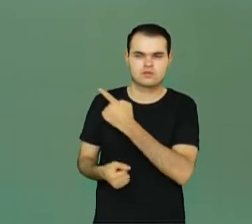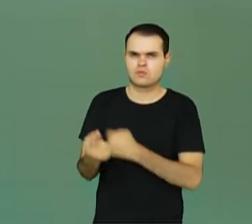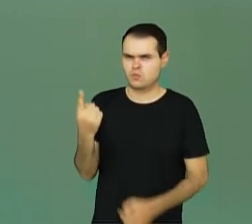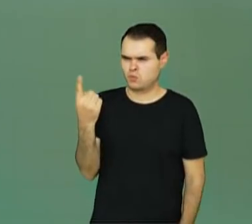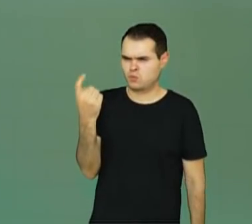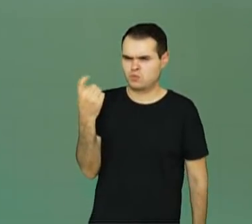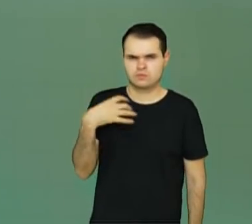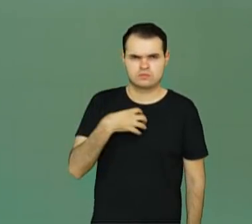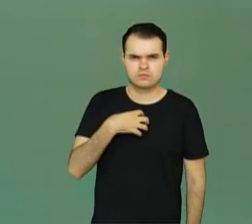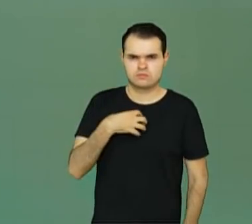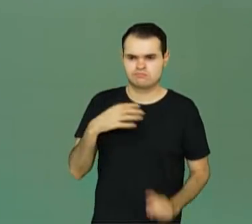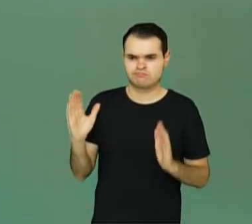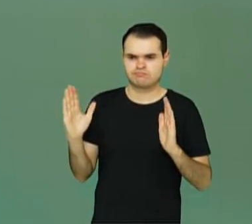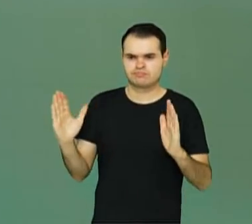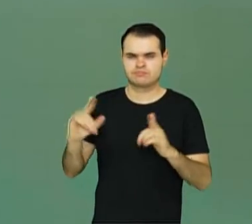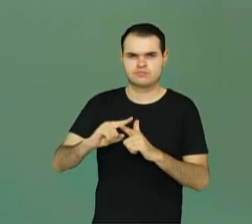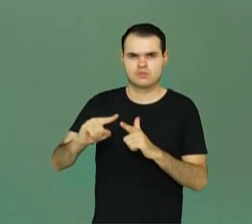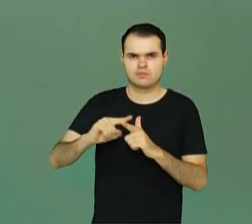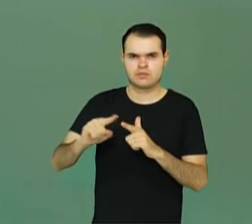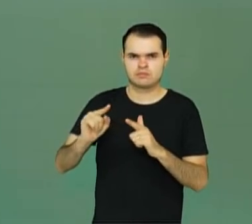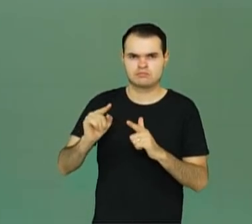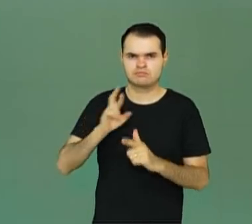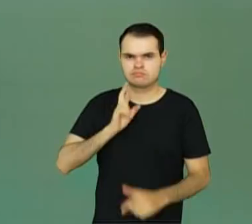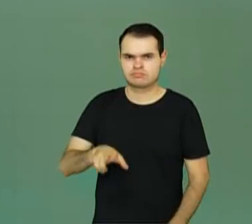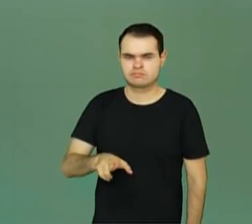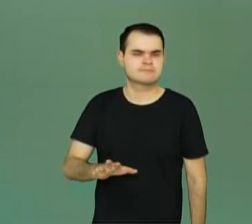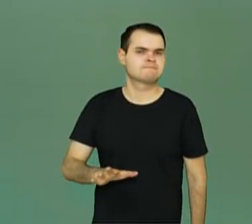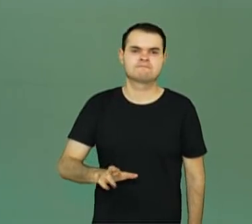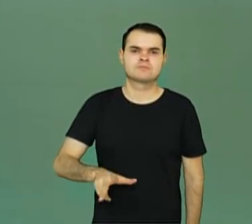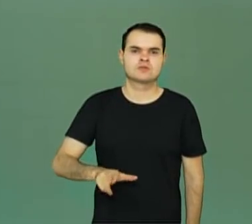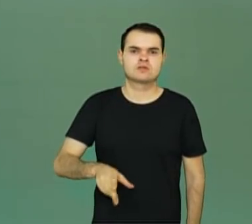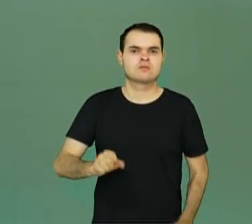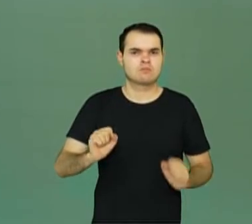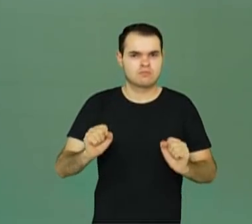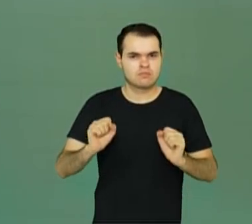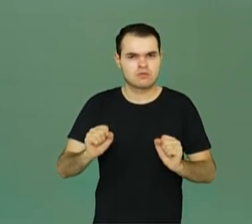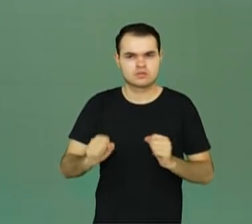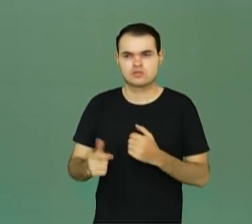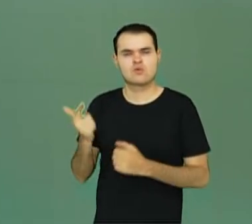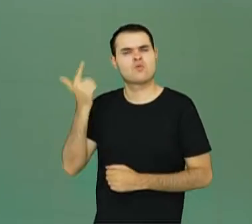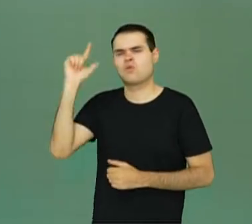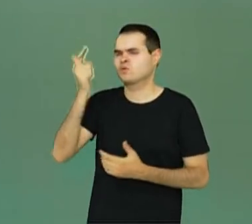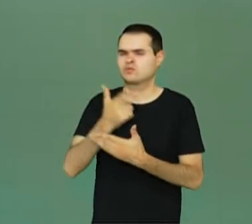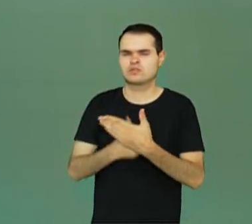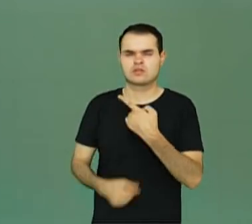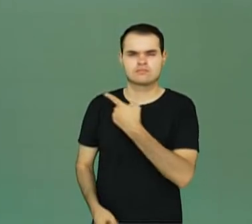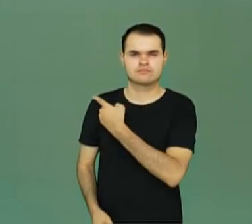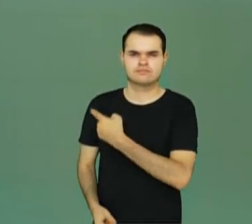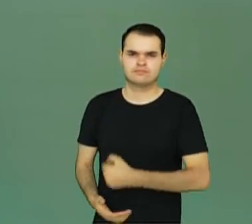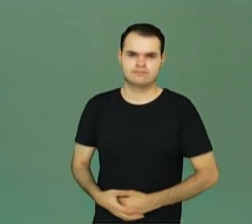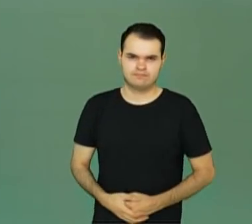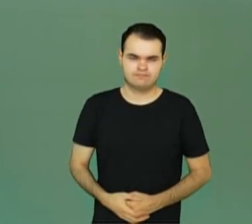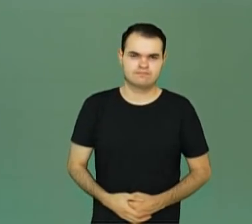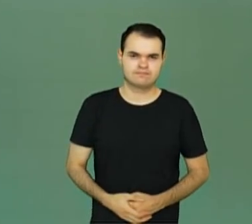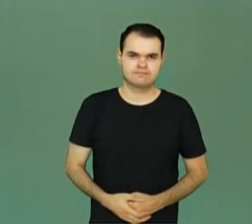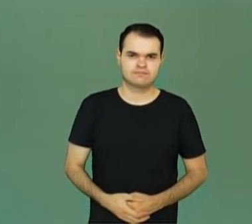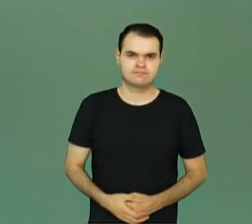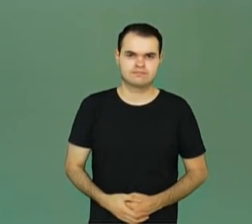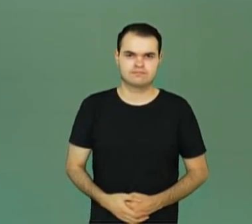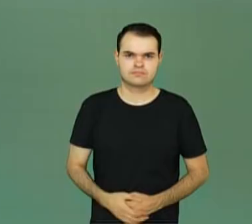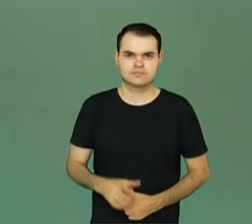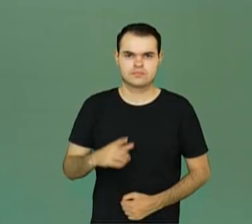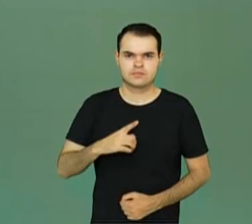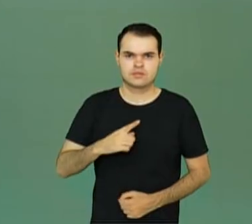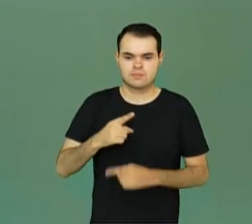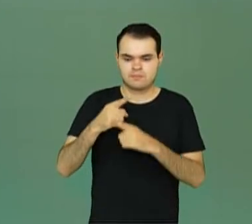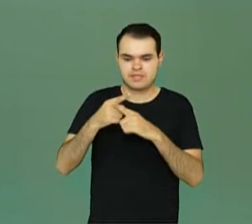você representar o problema, certo? Você poderia desenhar um losango compridinho assim, ó, né? Aí você ia ter o quê? Diagonal menor,